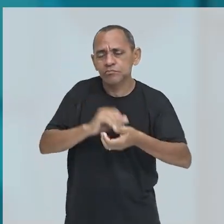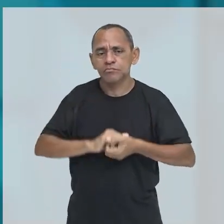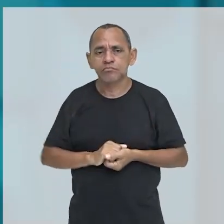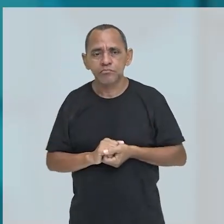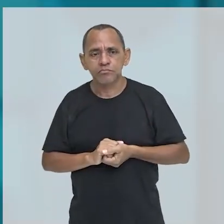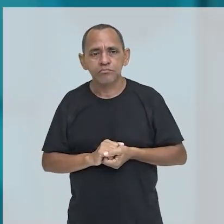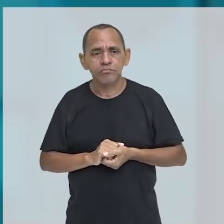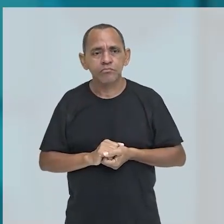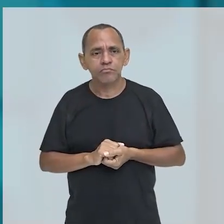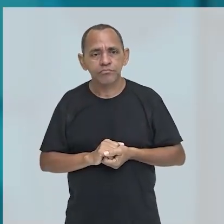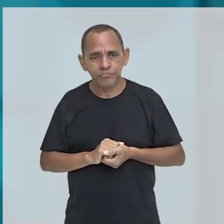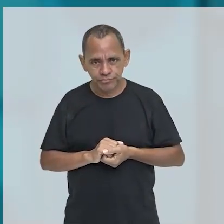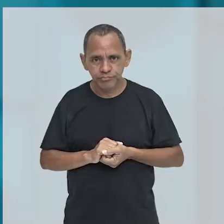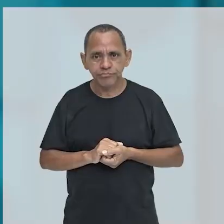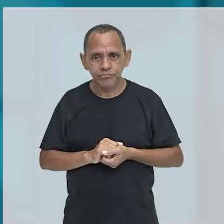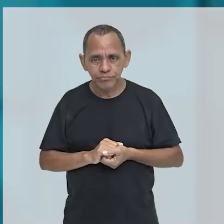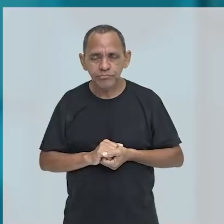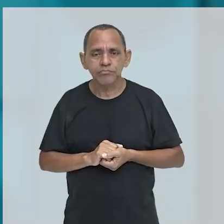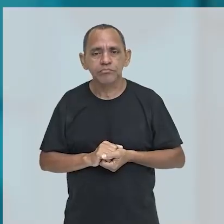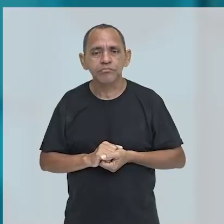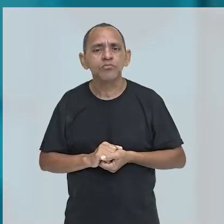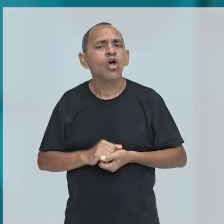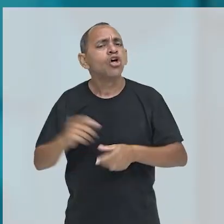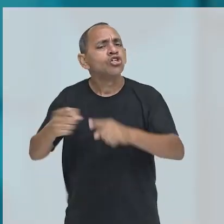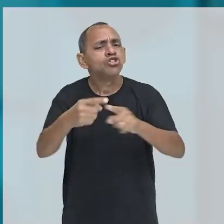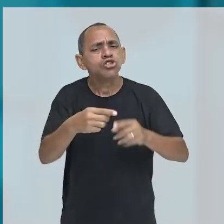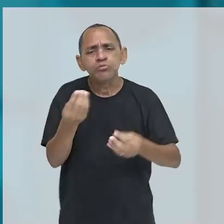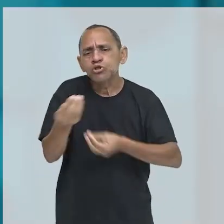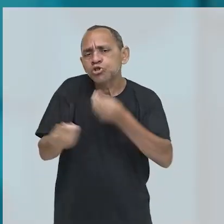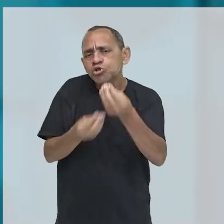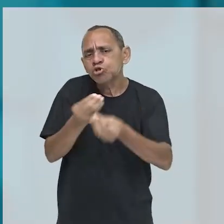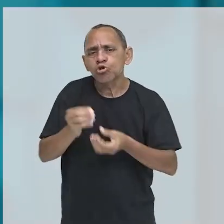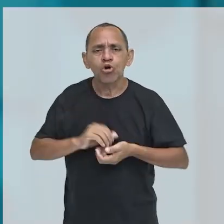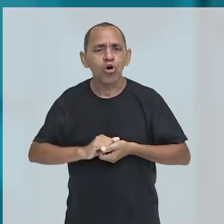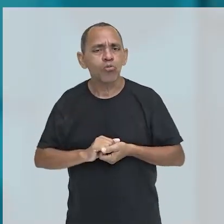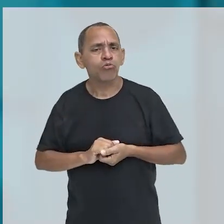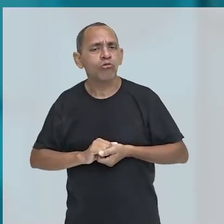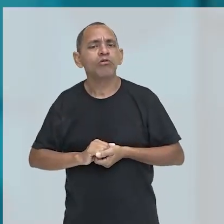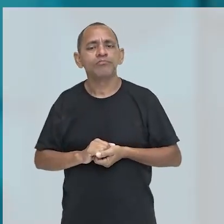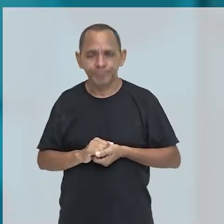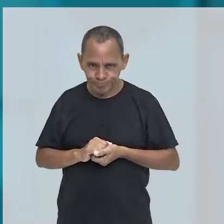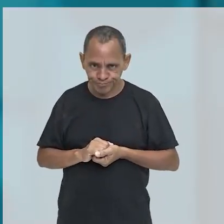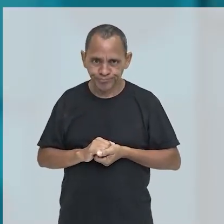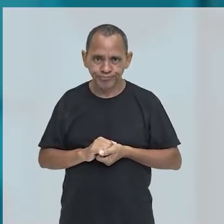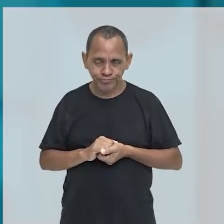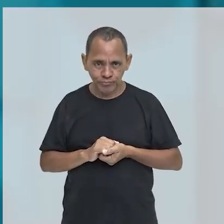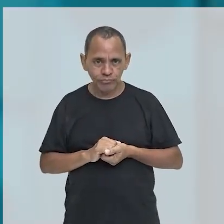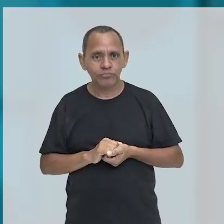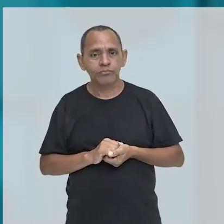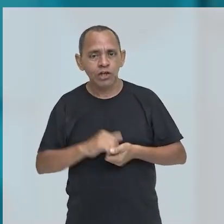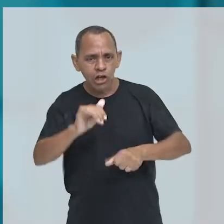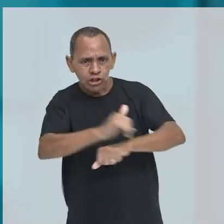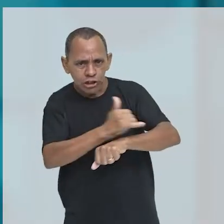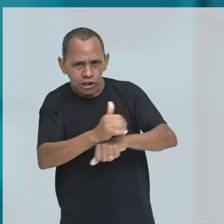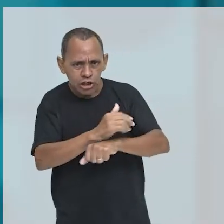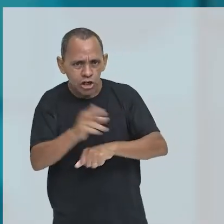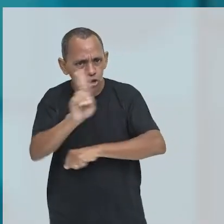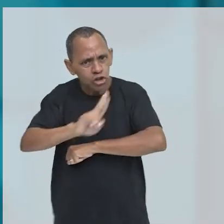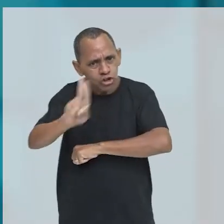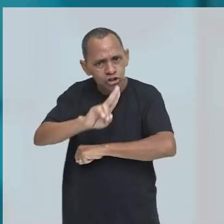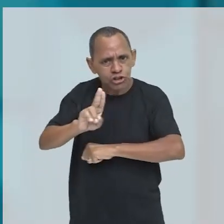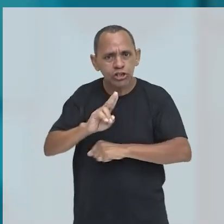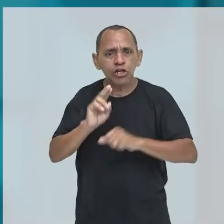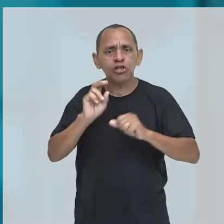estratégias, como o próprio nome diz, são formas, que a gente lança a mão para chegar a um objetivo. Quando nós falamos de